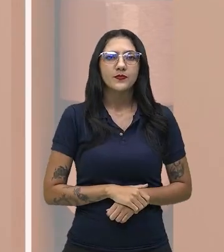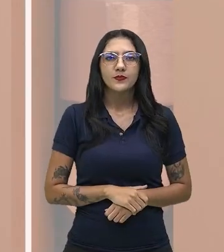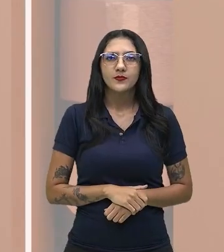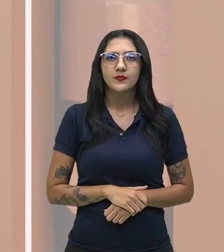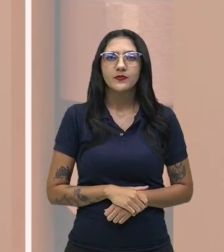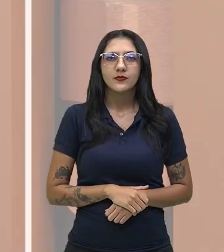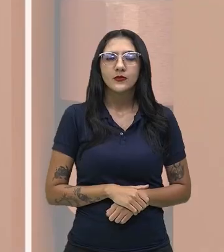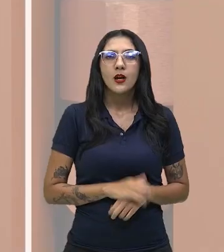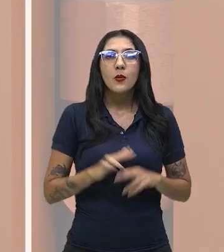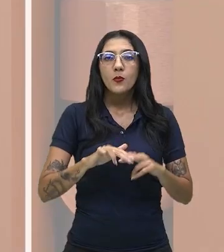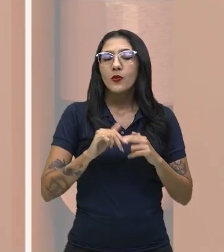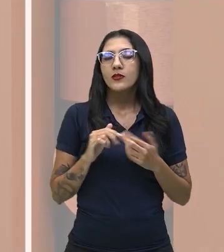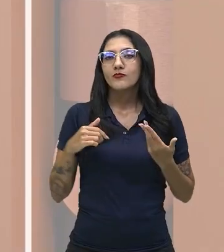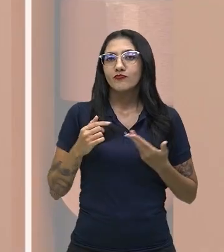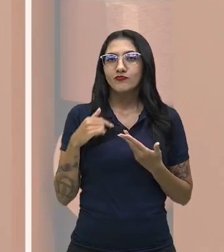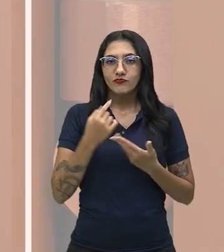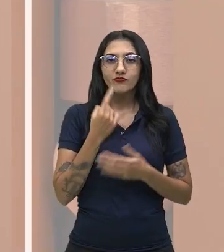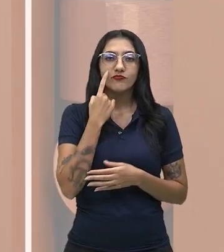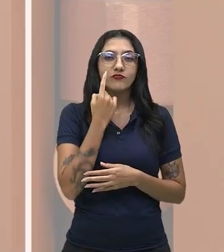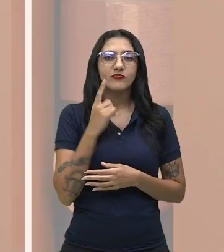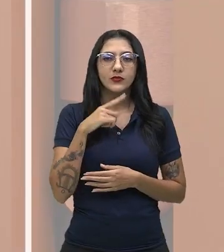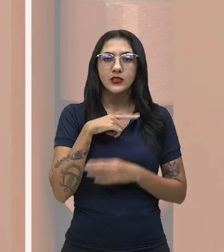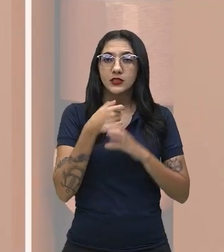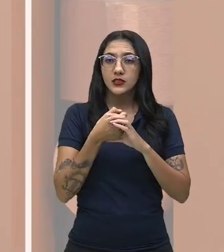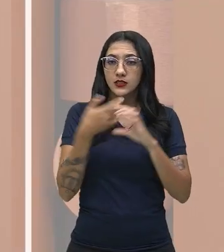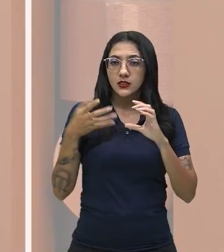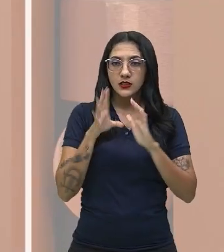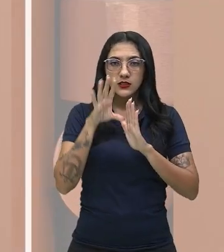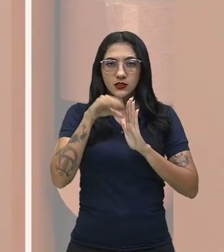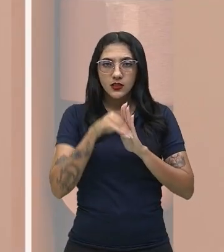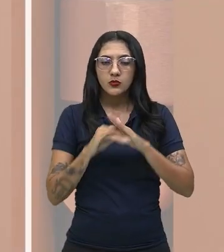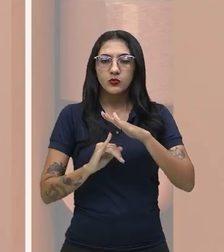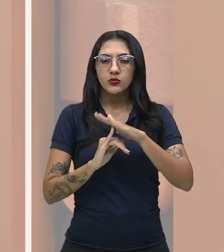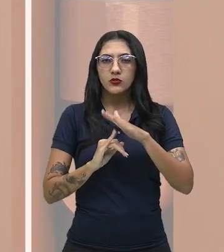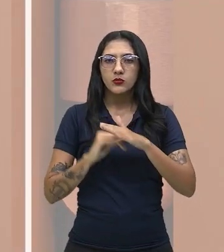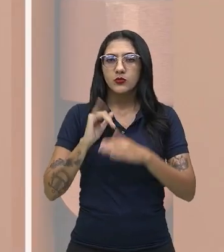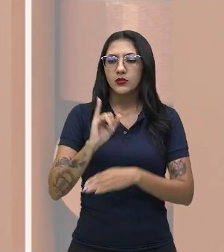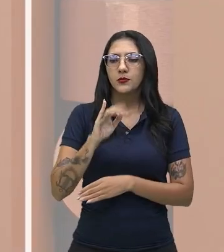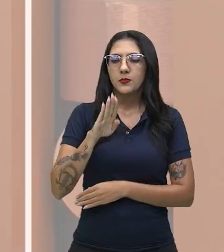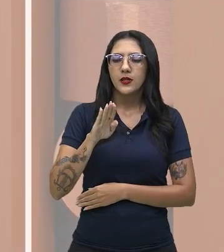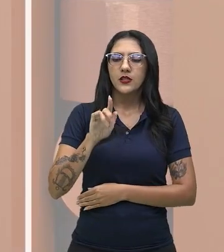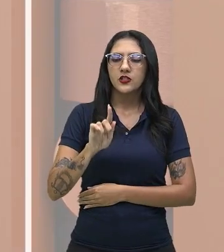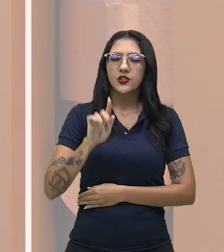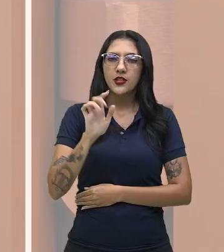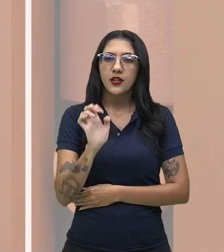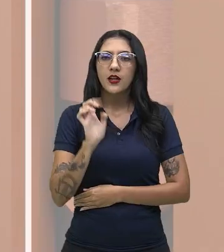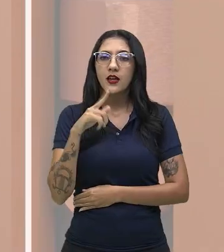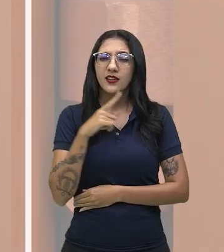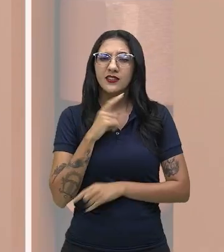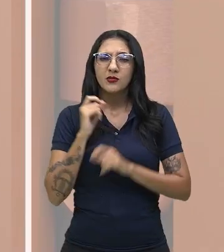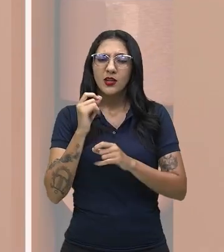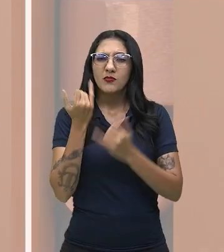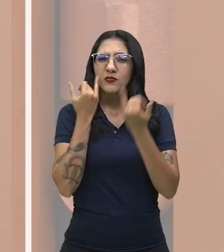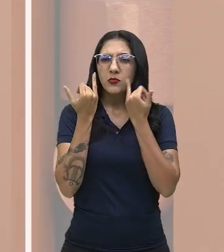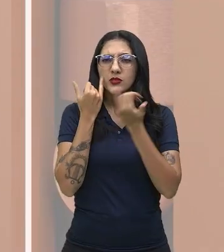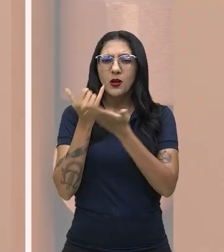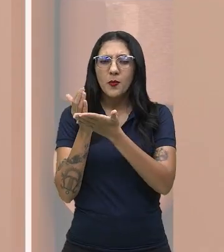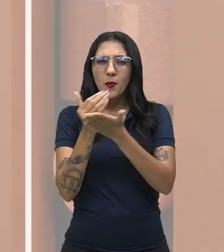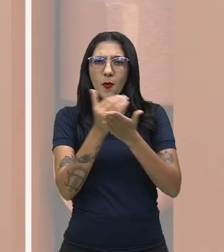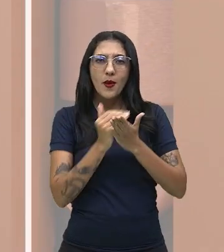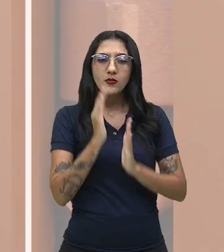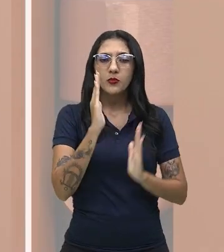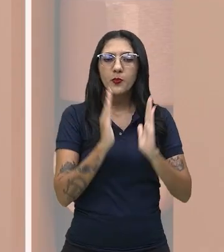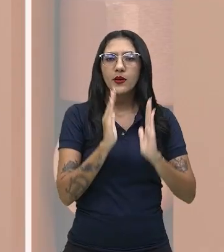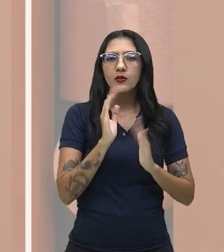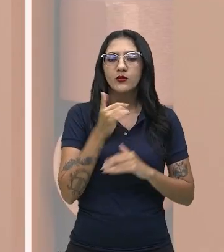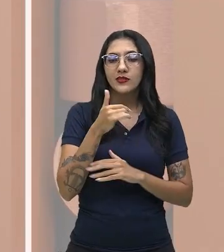acordo com o último censo que foi realizado pelo IBGE, lembrando que o IBGE ele realiza o censo demográfico a cada 10 anos,